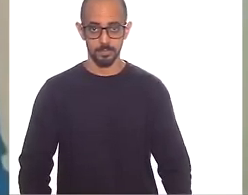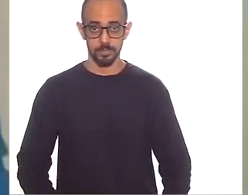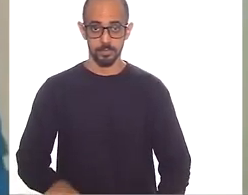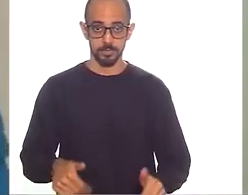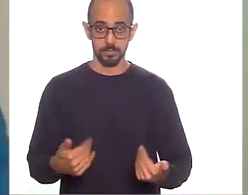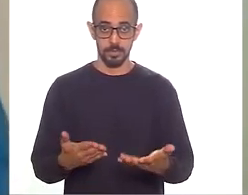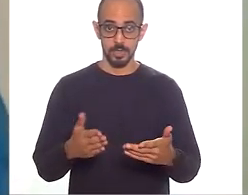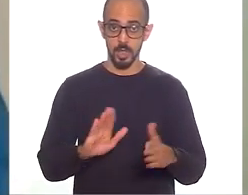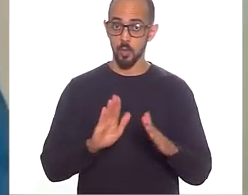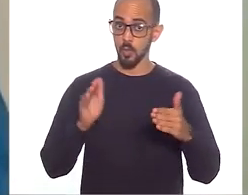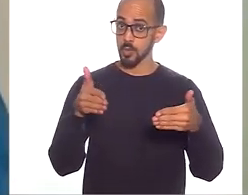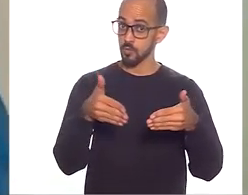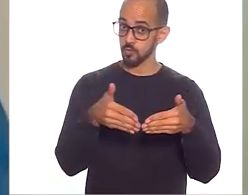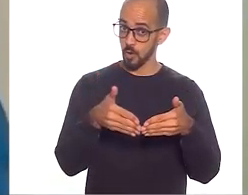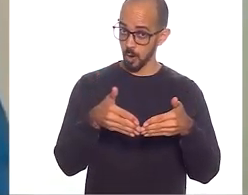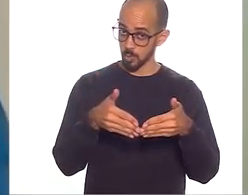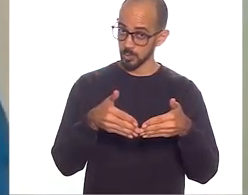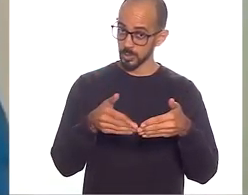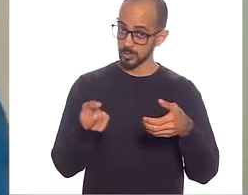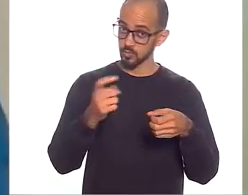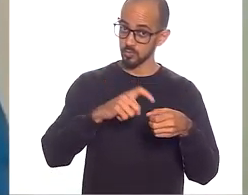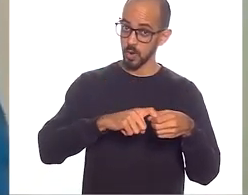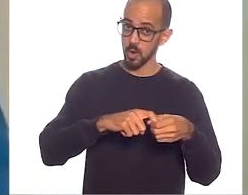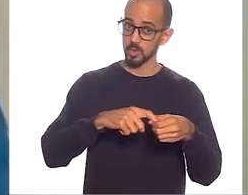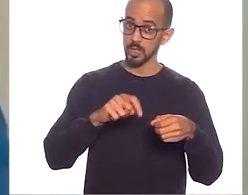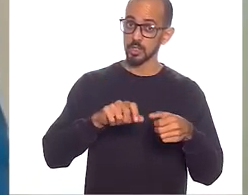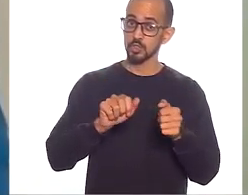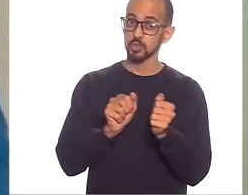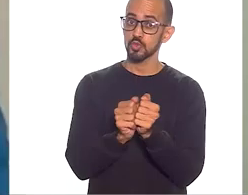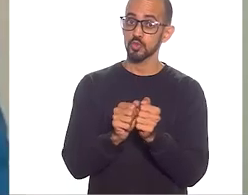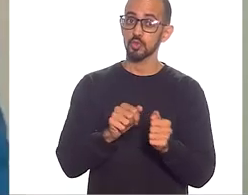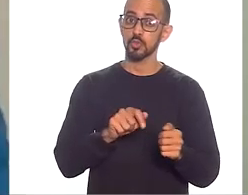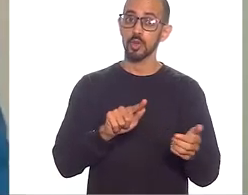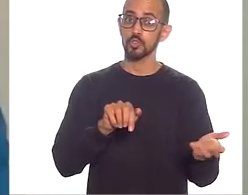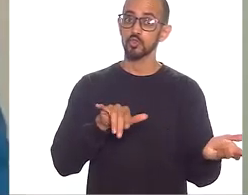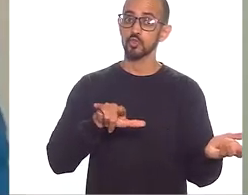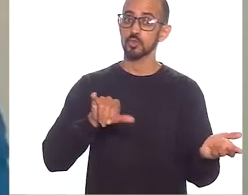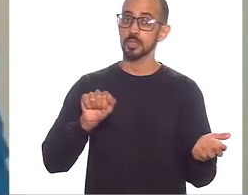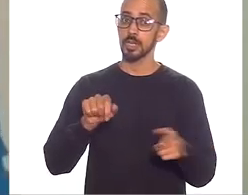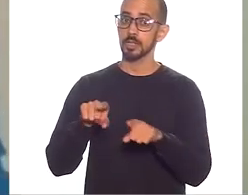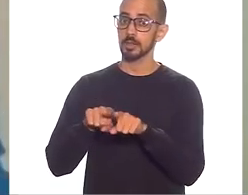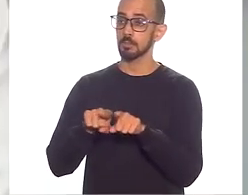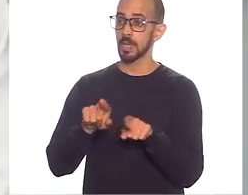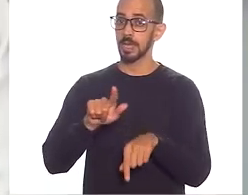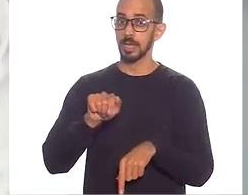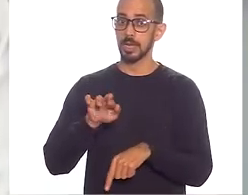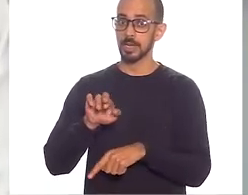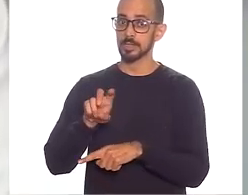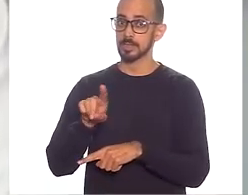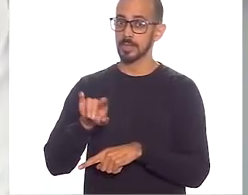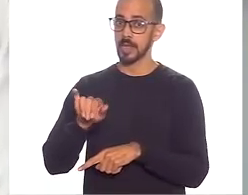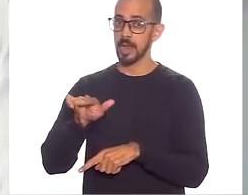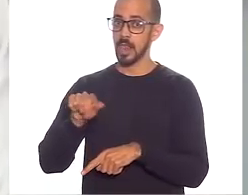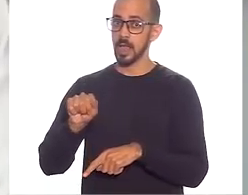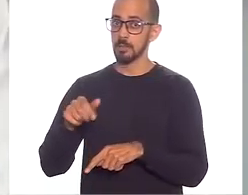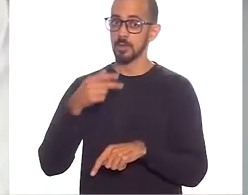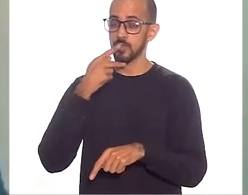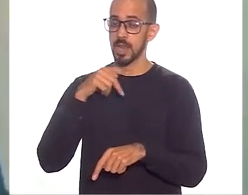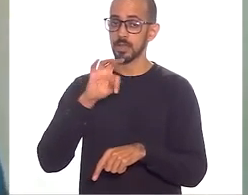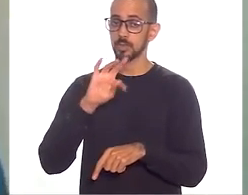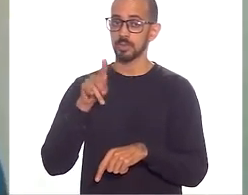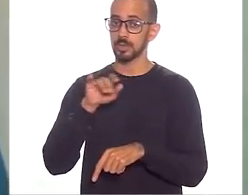Foco está de volta com a presidente da OMI Junior Achievement RJ, Graziela Castilho, para falar sobre o programa Trilha